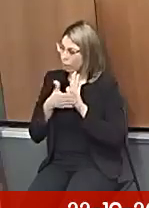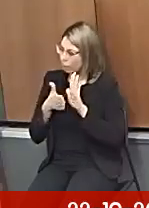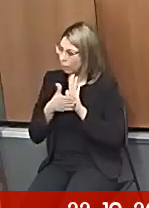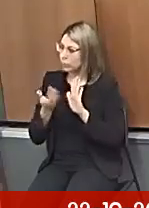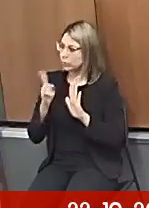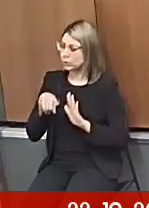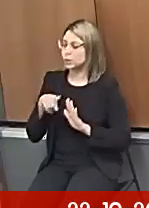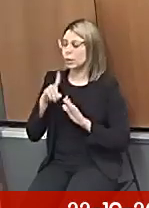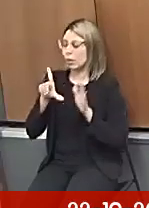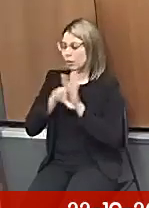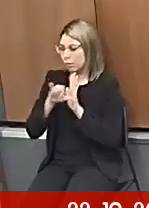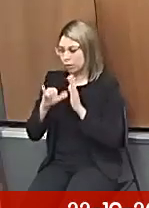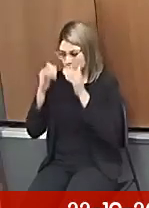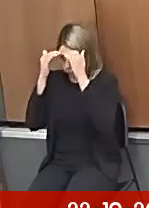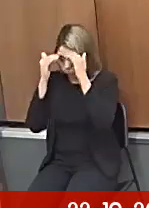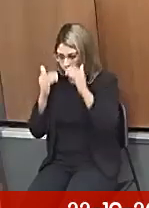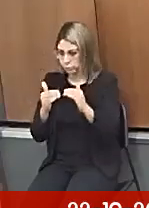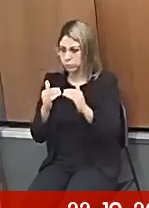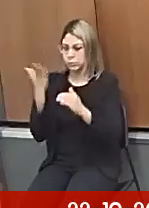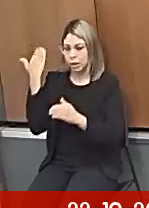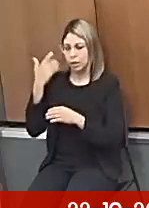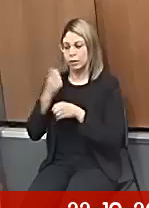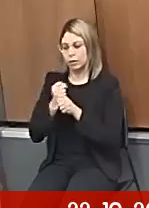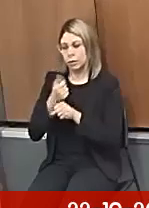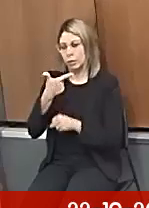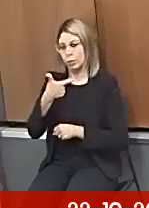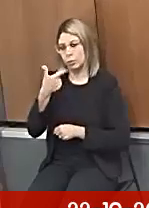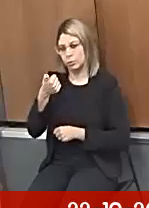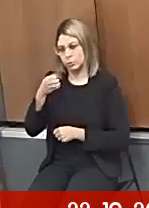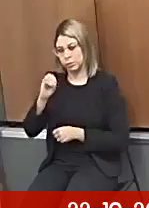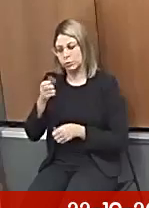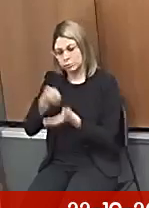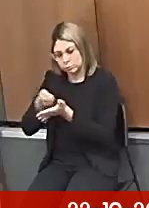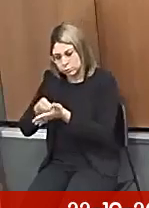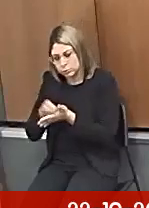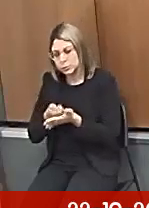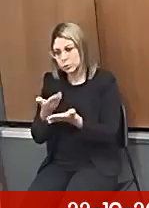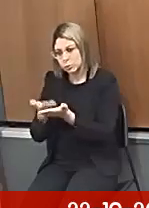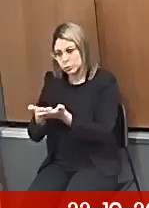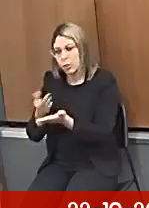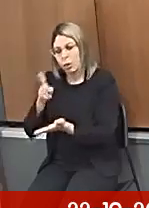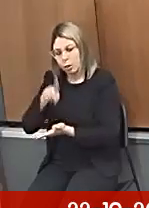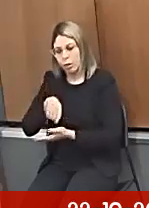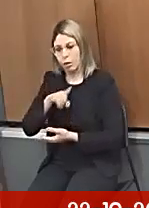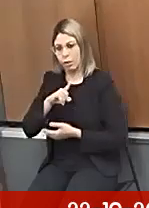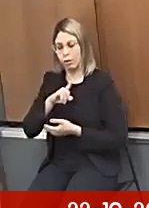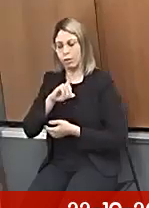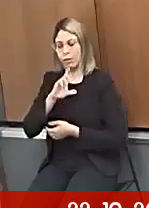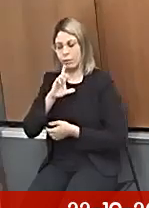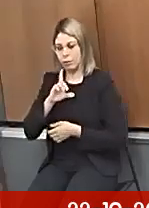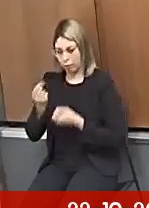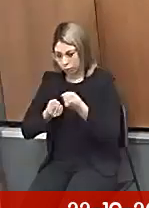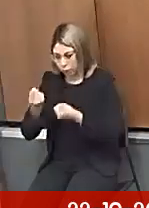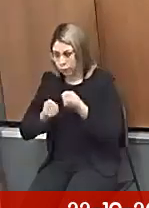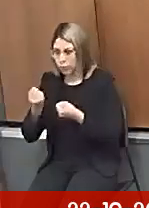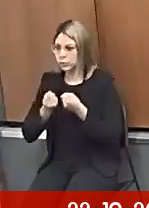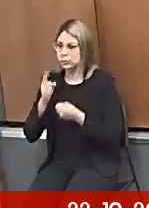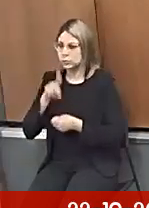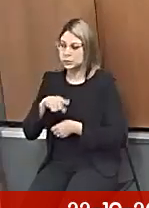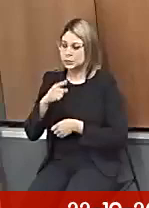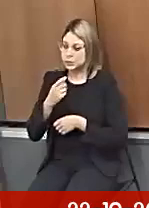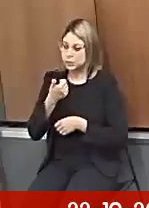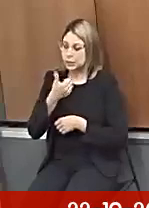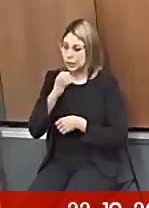da Lei 18.940, de 2010, que obriga os centros de formação de condutores com frota superior a 10